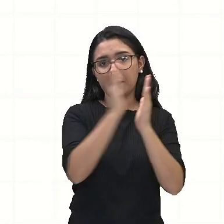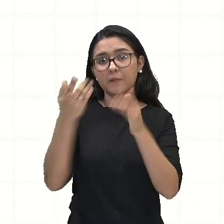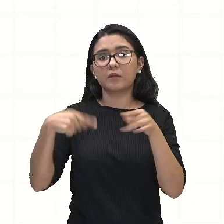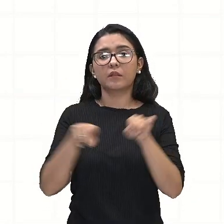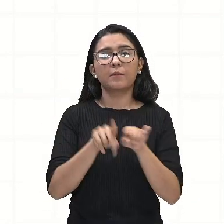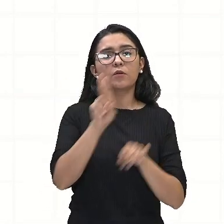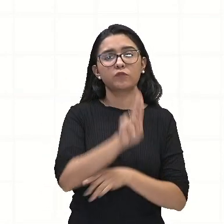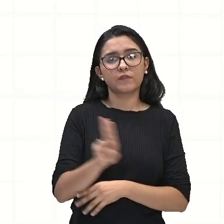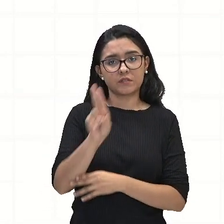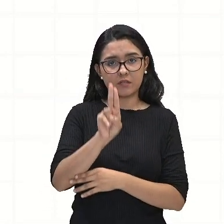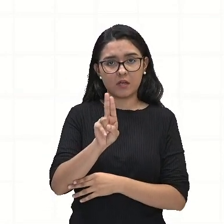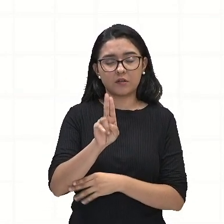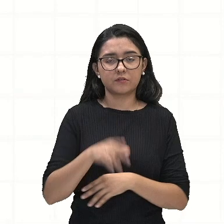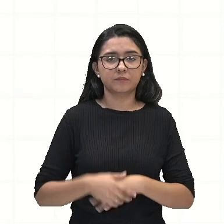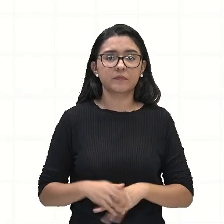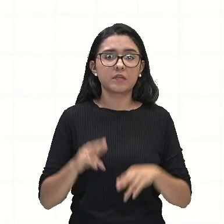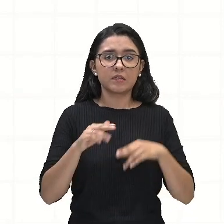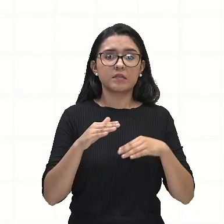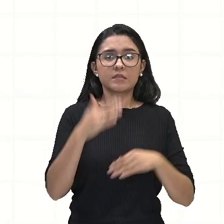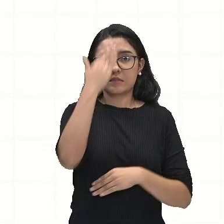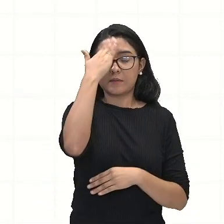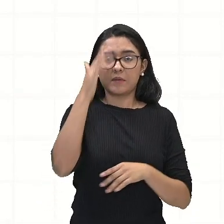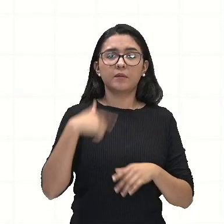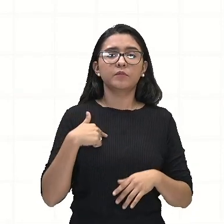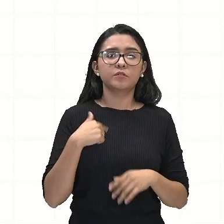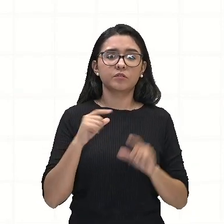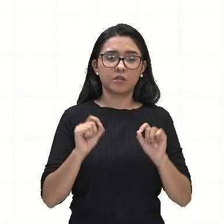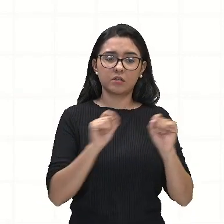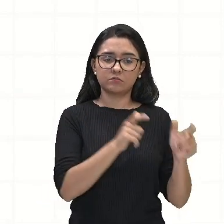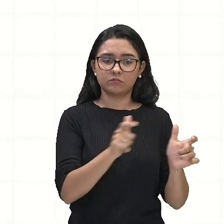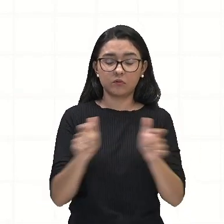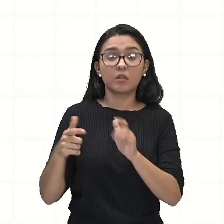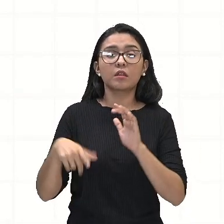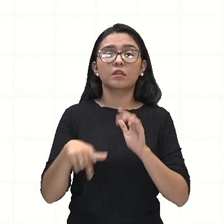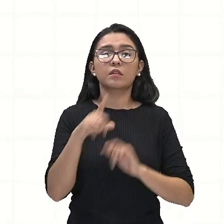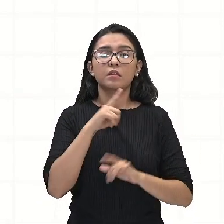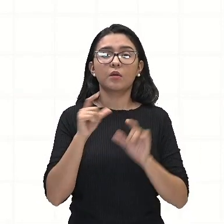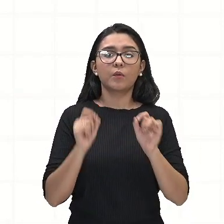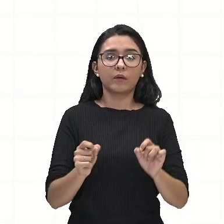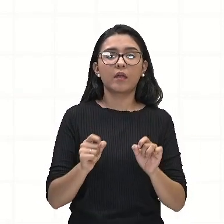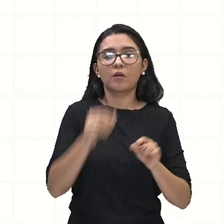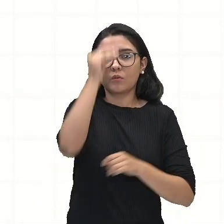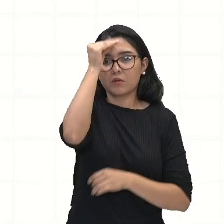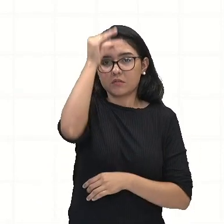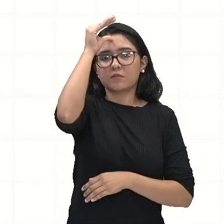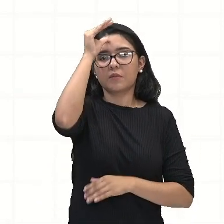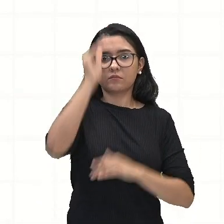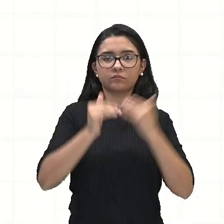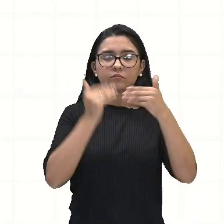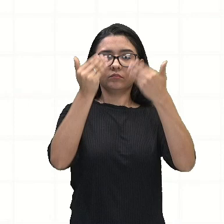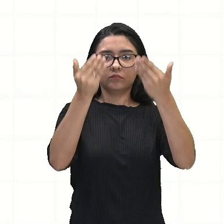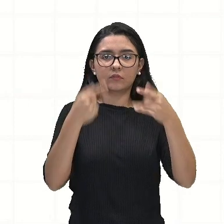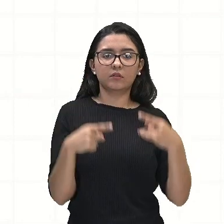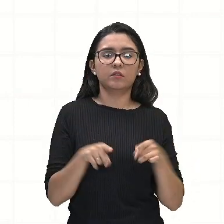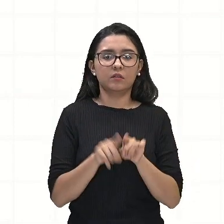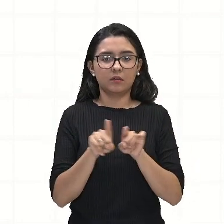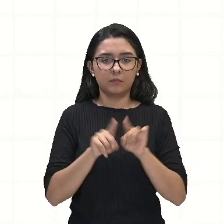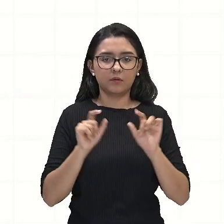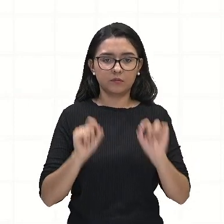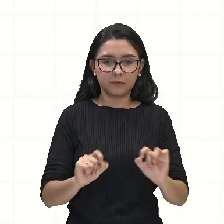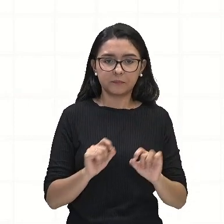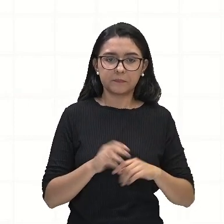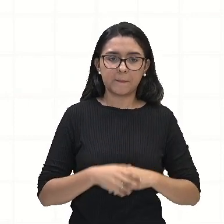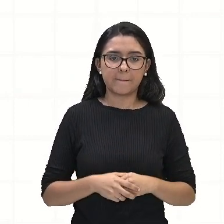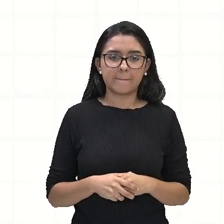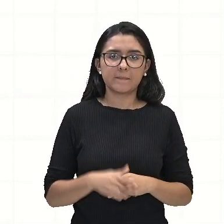universidades. Sabemos que nesses locais há ali a produção do conhecimento e também a questão de